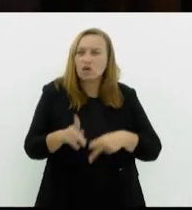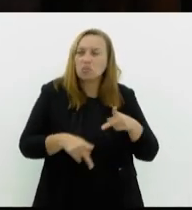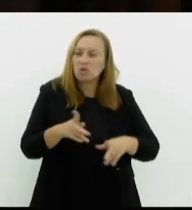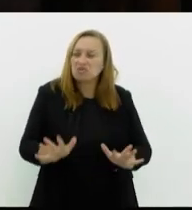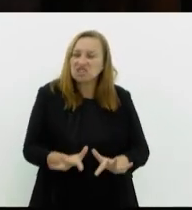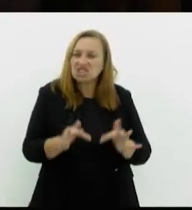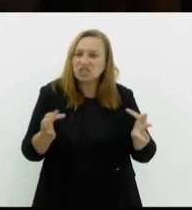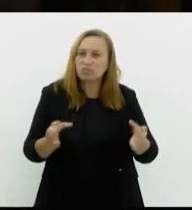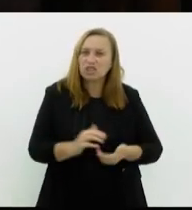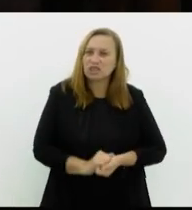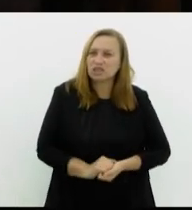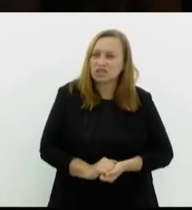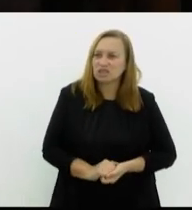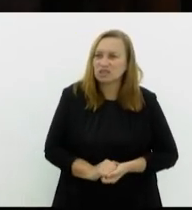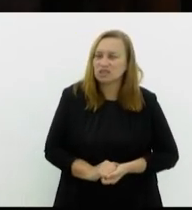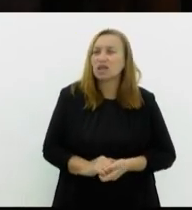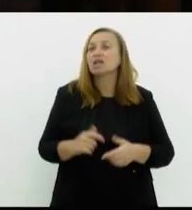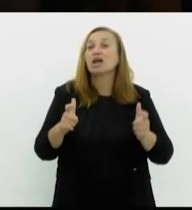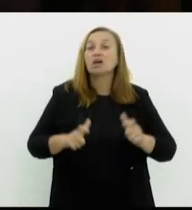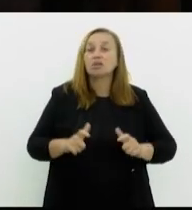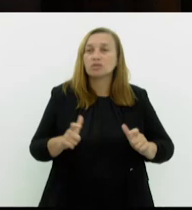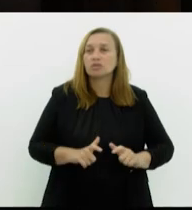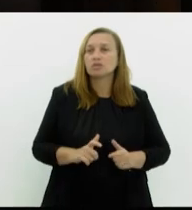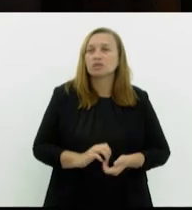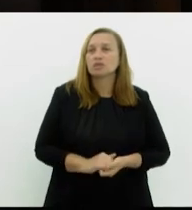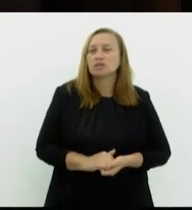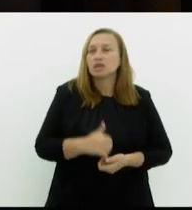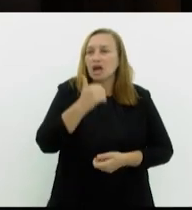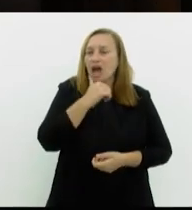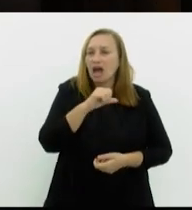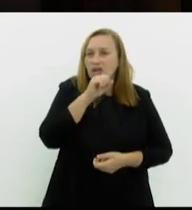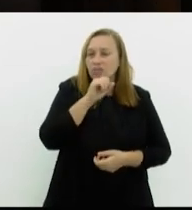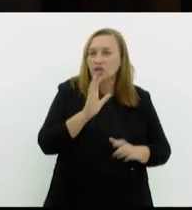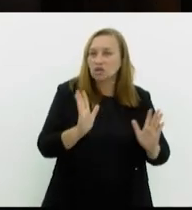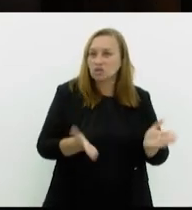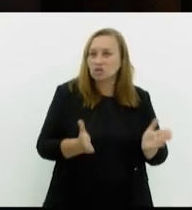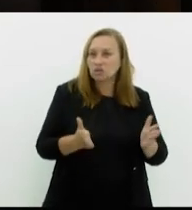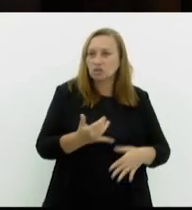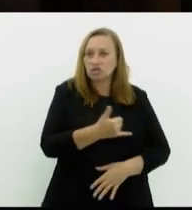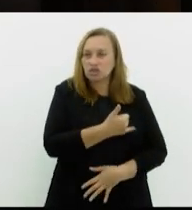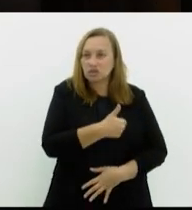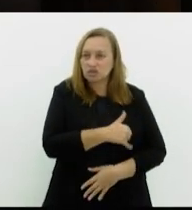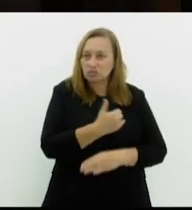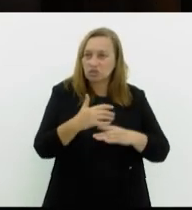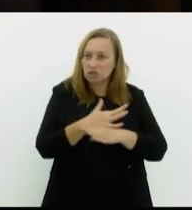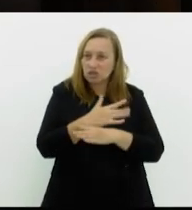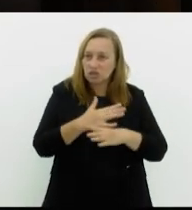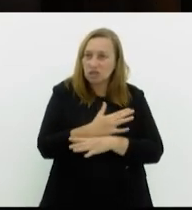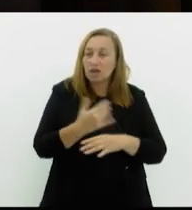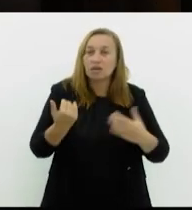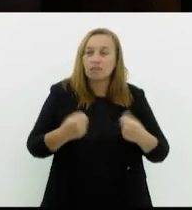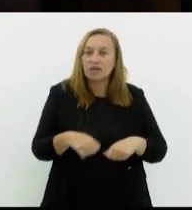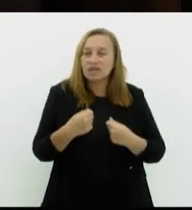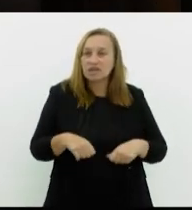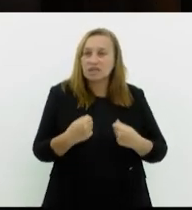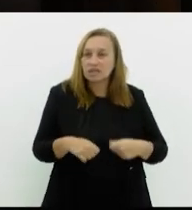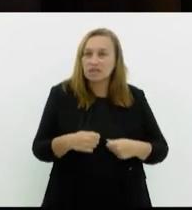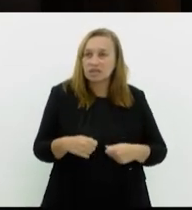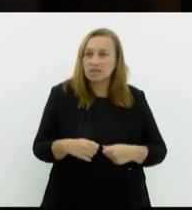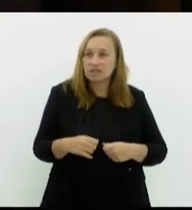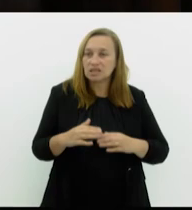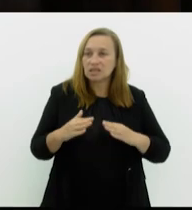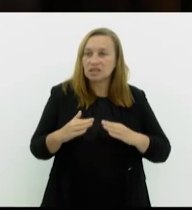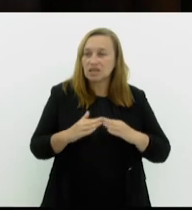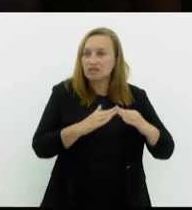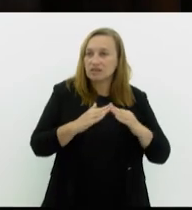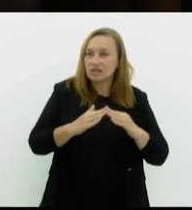humilde, aonde as mães hoje da cidade de São João de Meriti precisam recorrer aos municípios